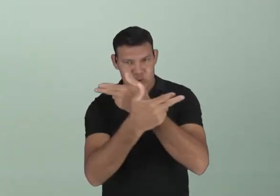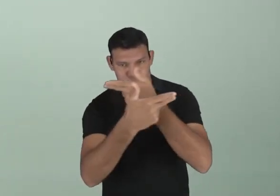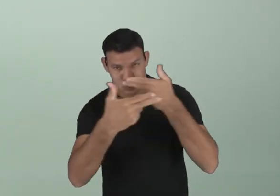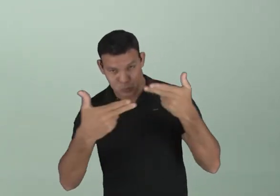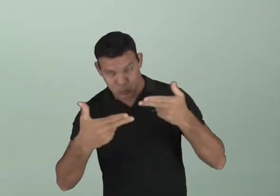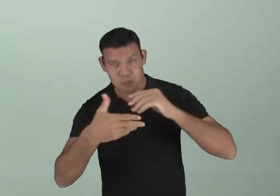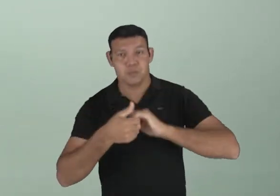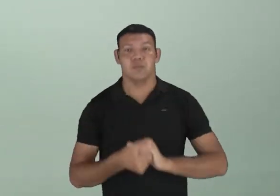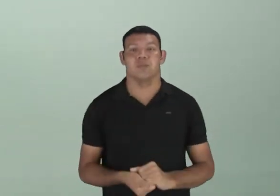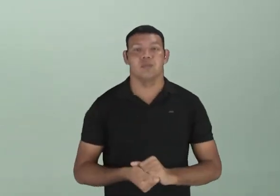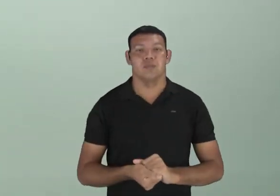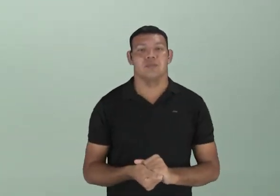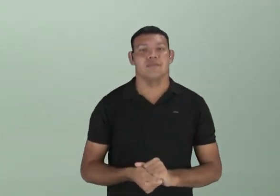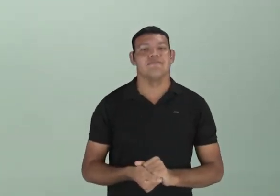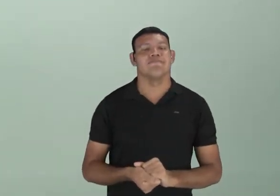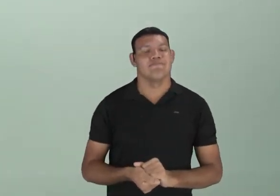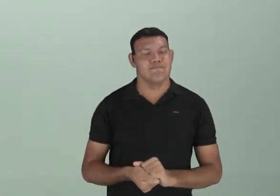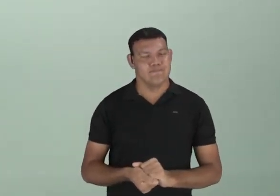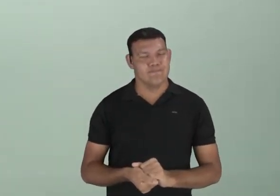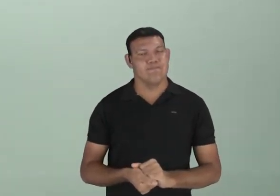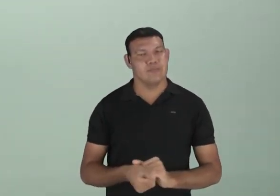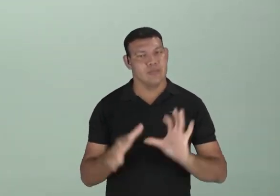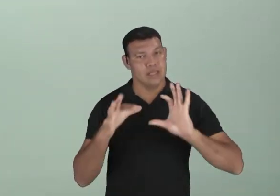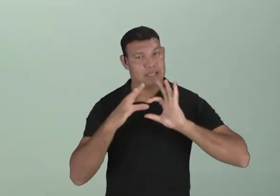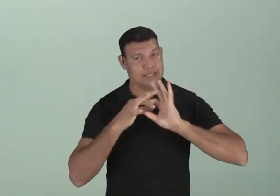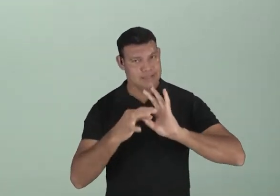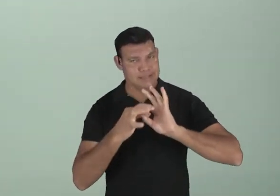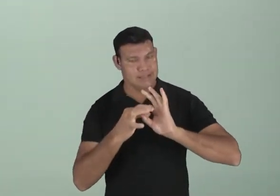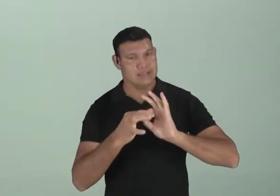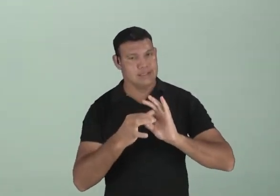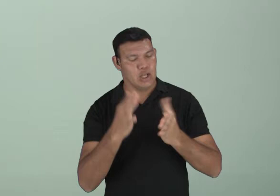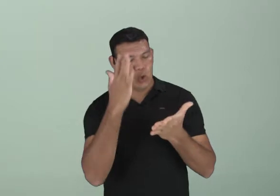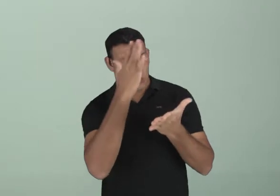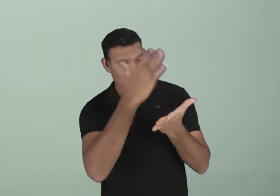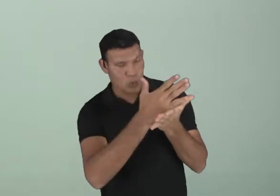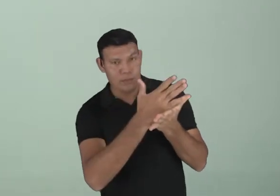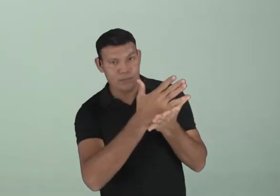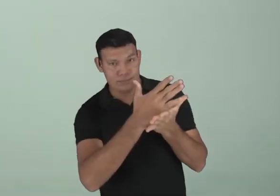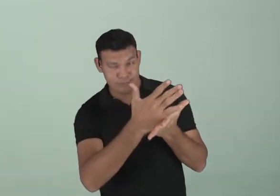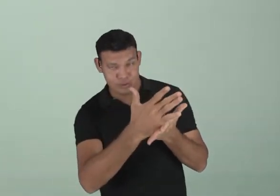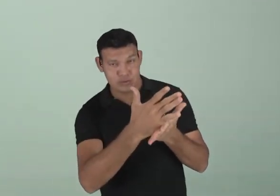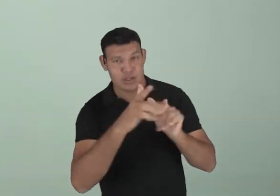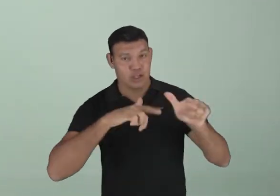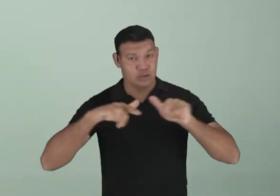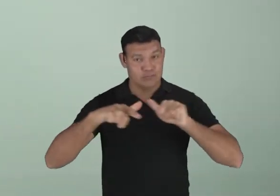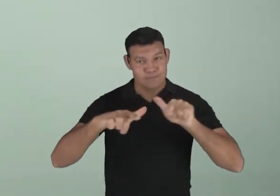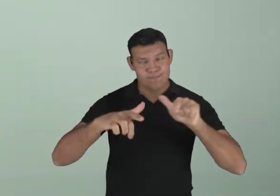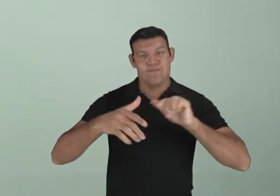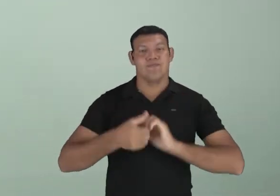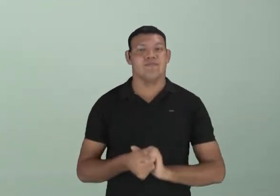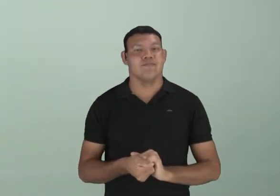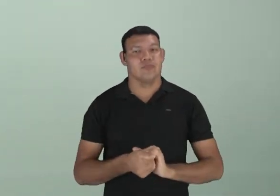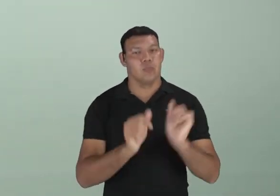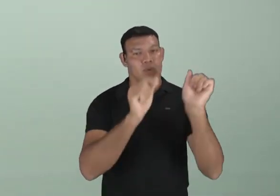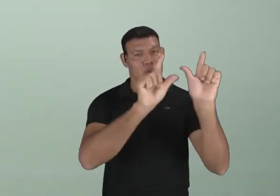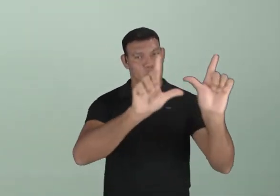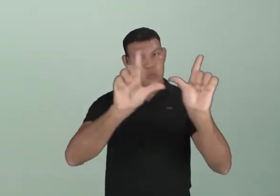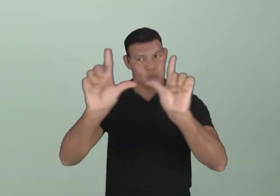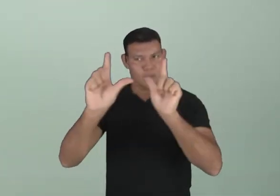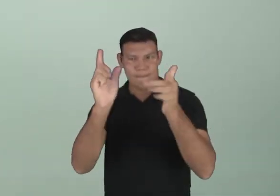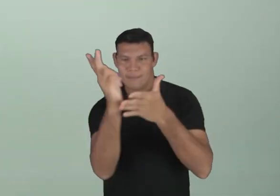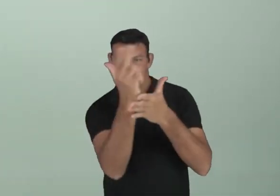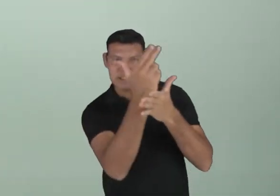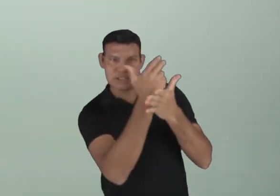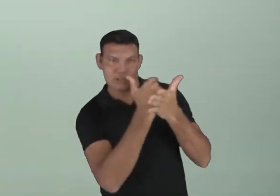determinada mercadoria, corresponde justamente à divisão do trabalho. Então a charge, ela ilustra muito